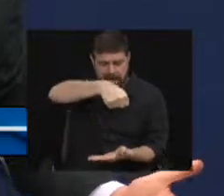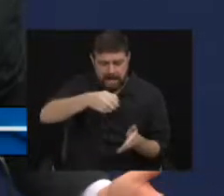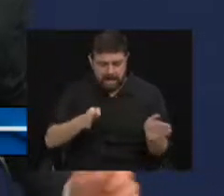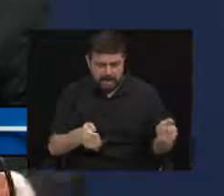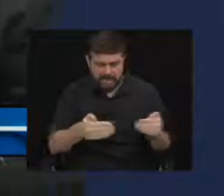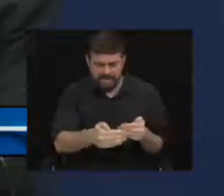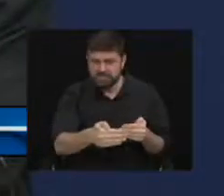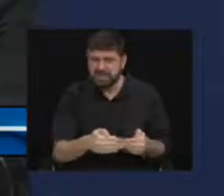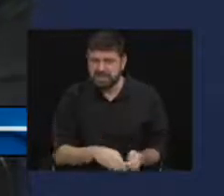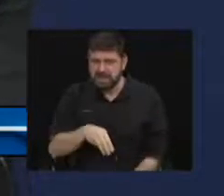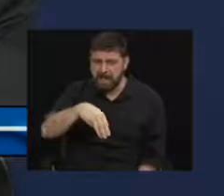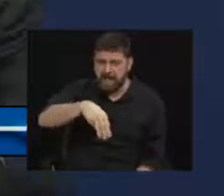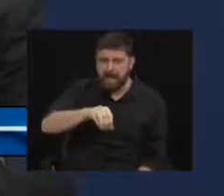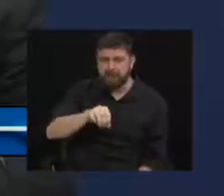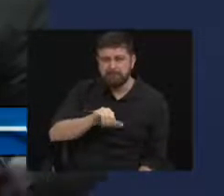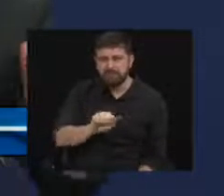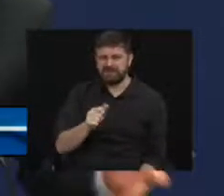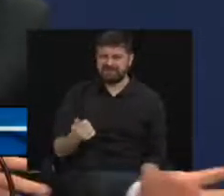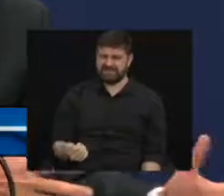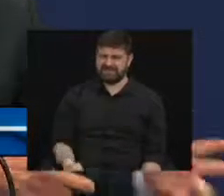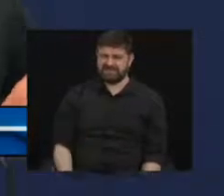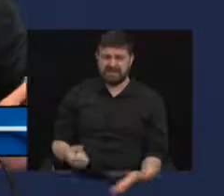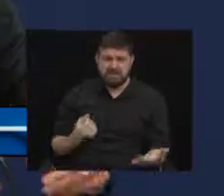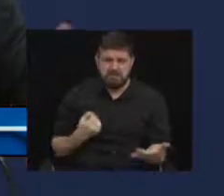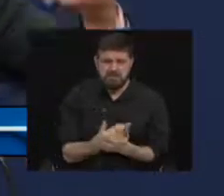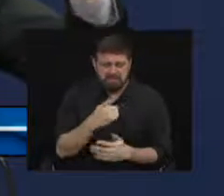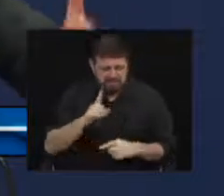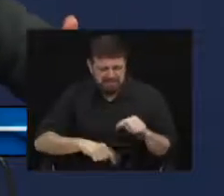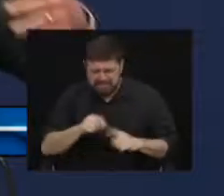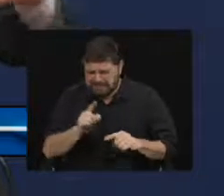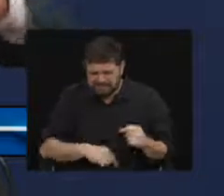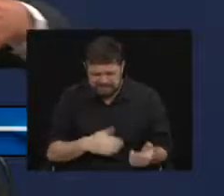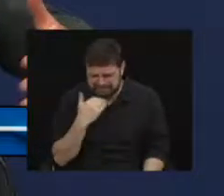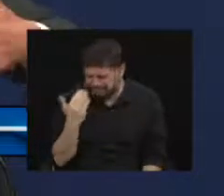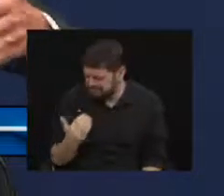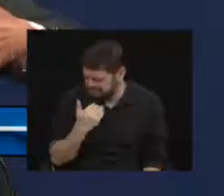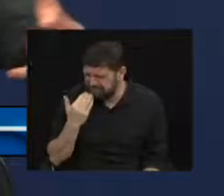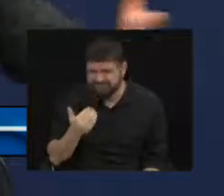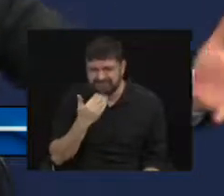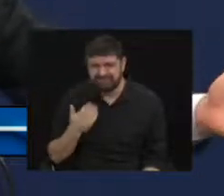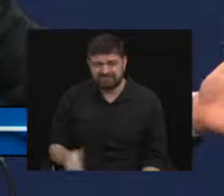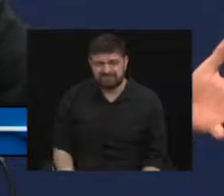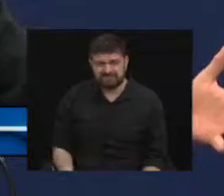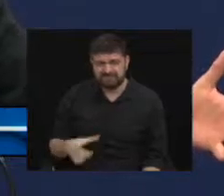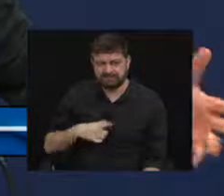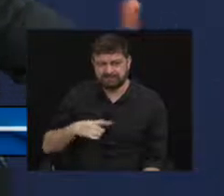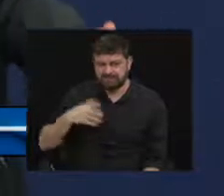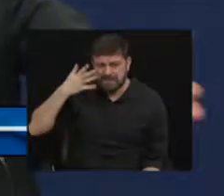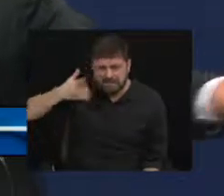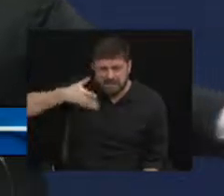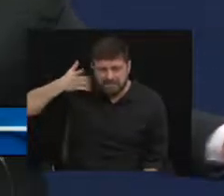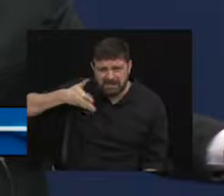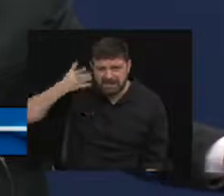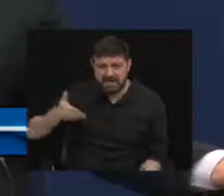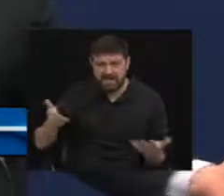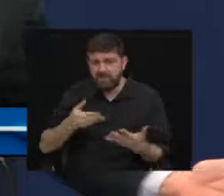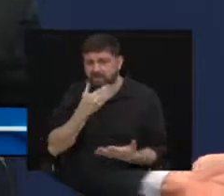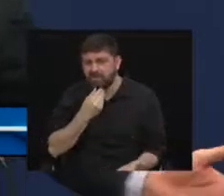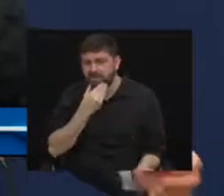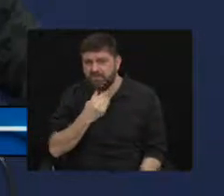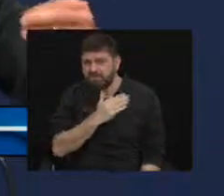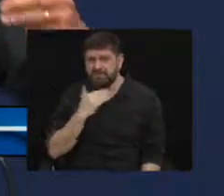Mônica. Será que foi porque o Maurício de Souza apareceu na propaganda do PSB